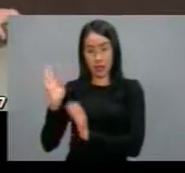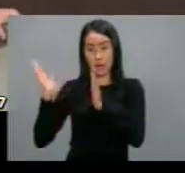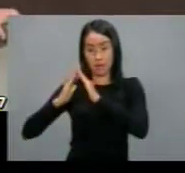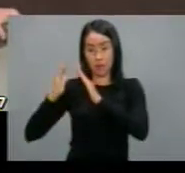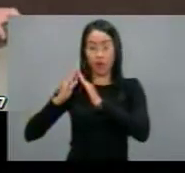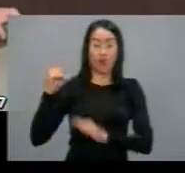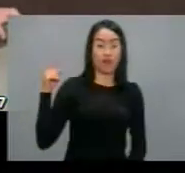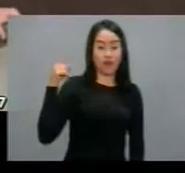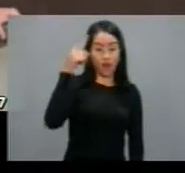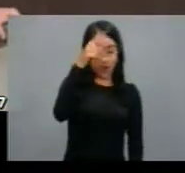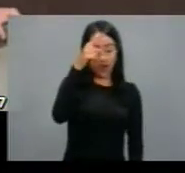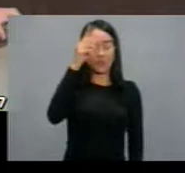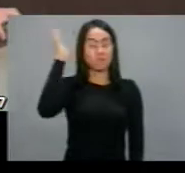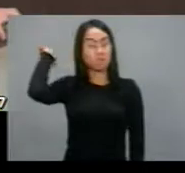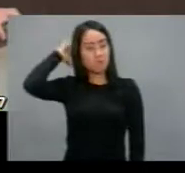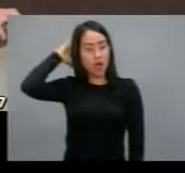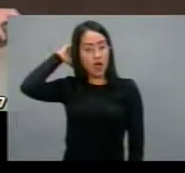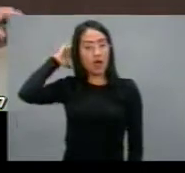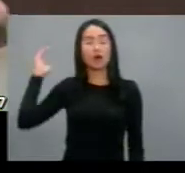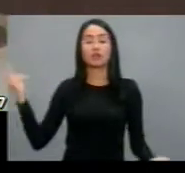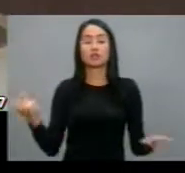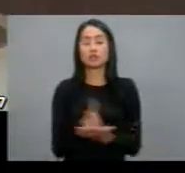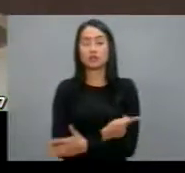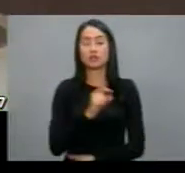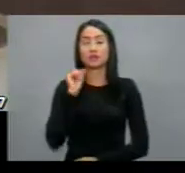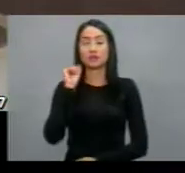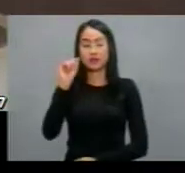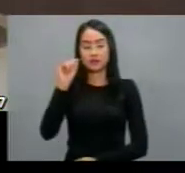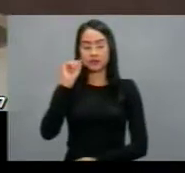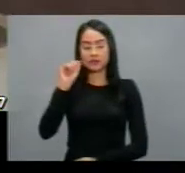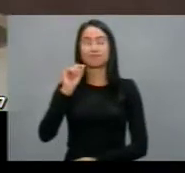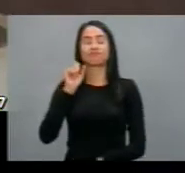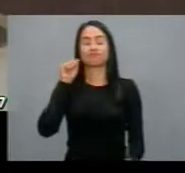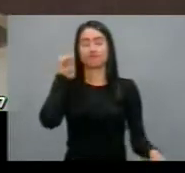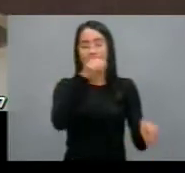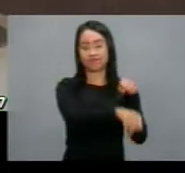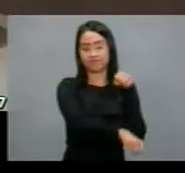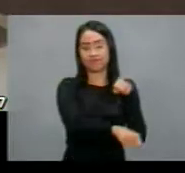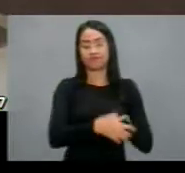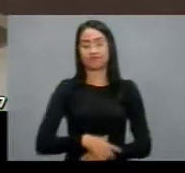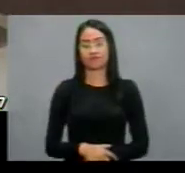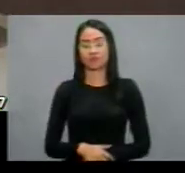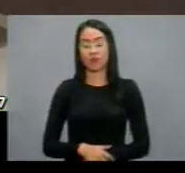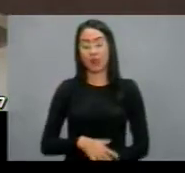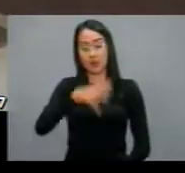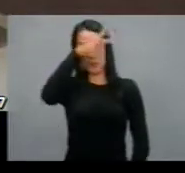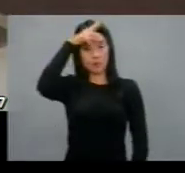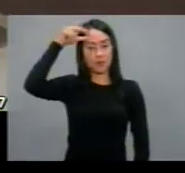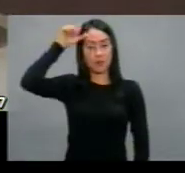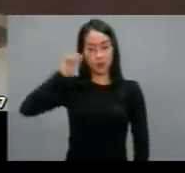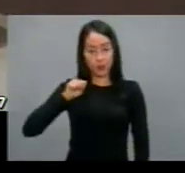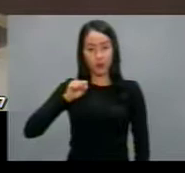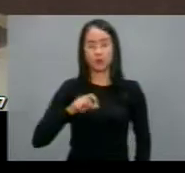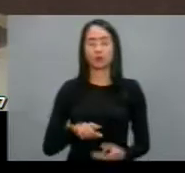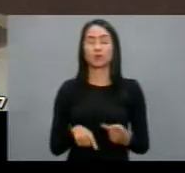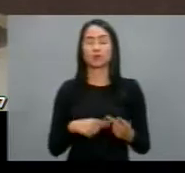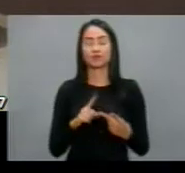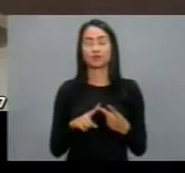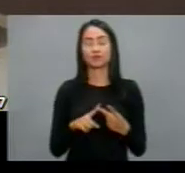Tivemos 9 camponeses e camponesas assassinados no Mato Grosso. E tivemos agora